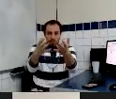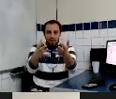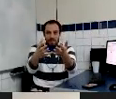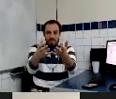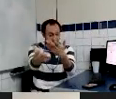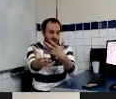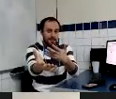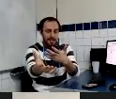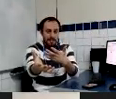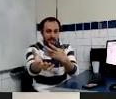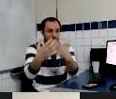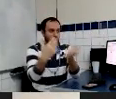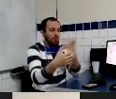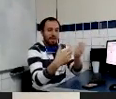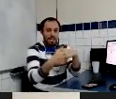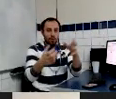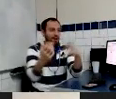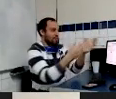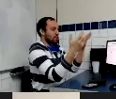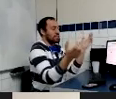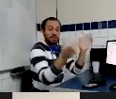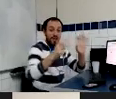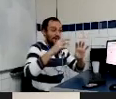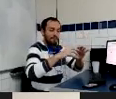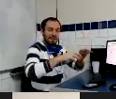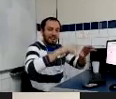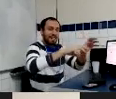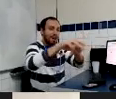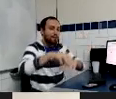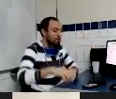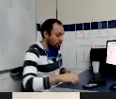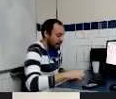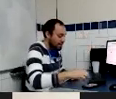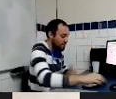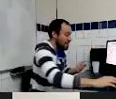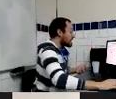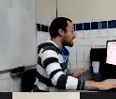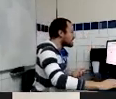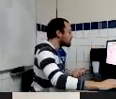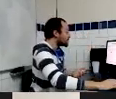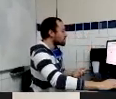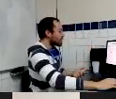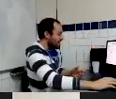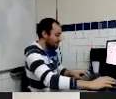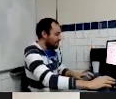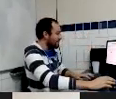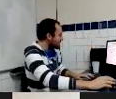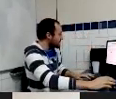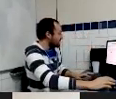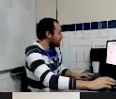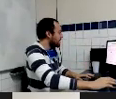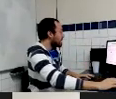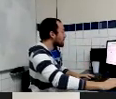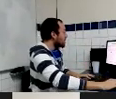Esse governante, esse líder, não consegue governar sozinho. Ele vai precisar criar funcionários. E que tipo de funcionários são